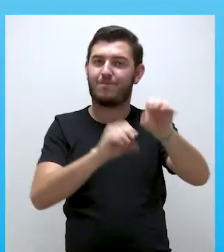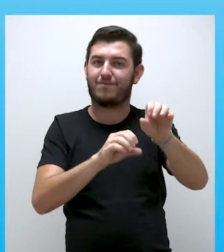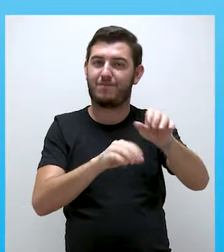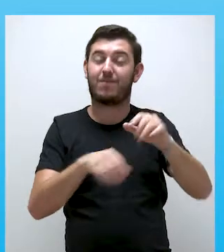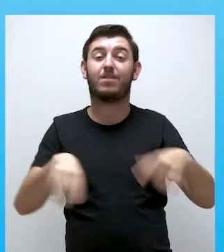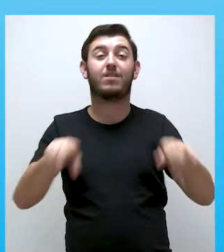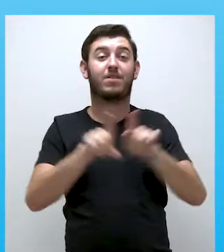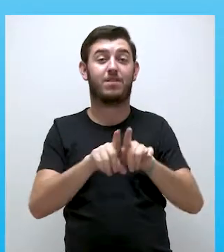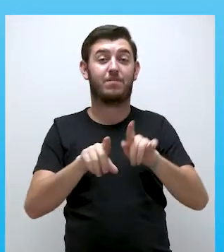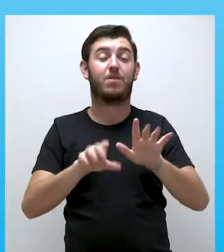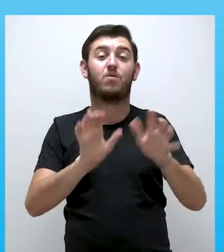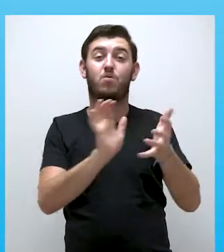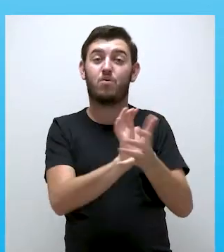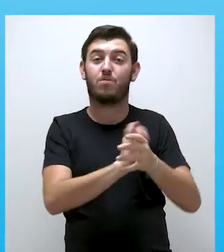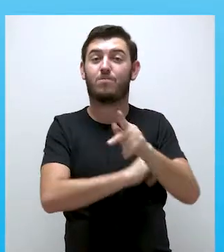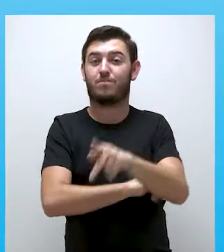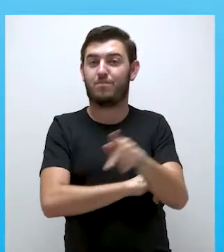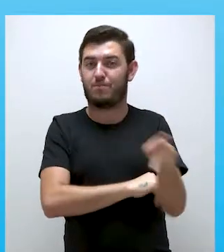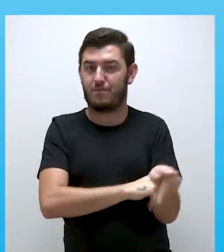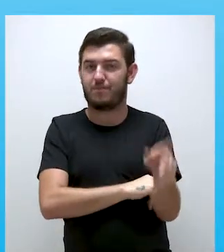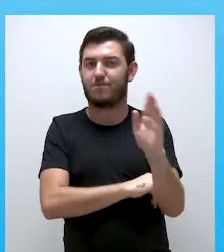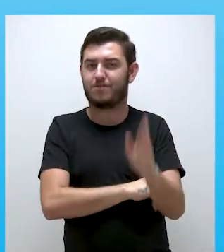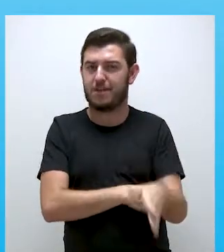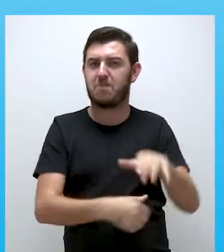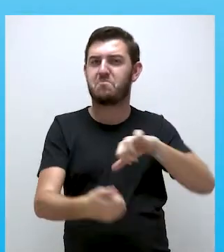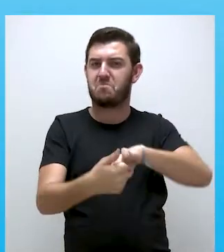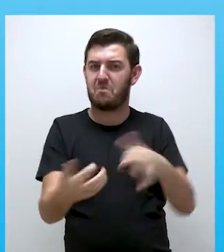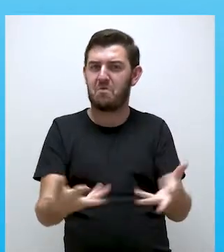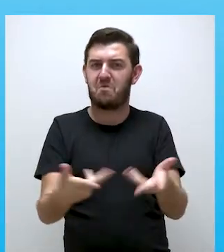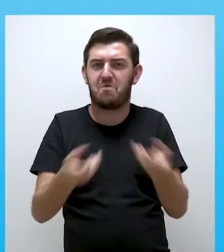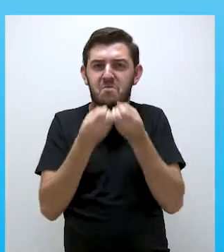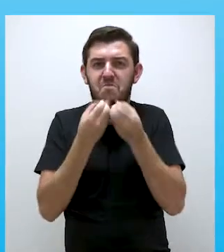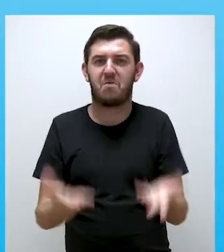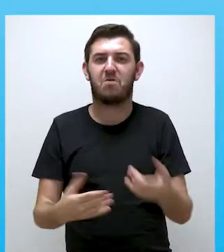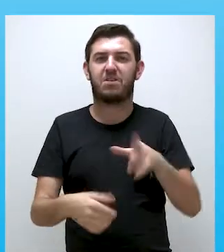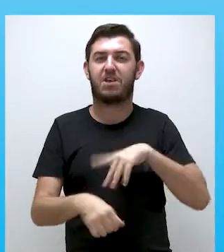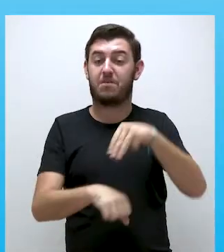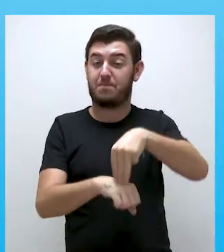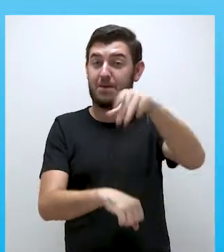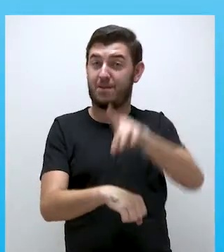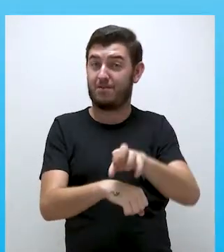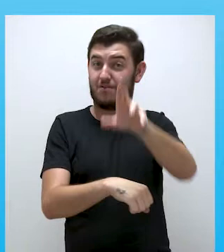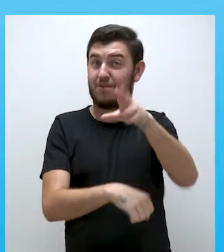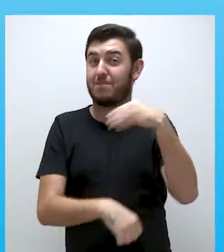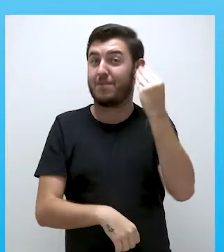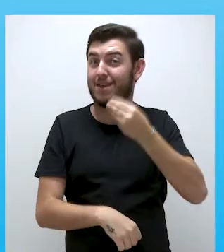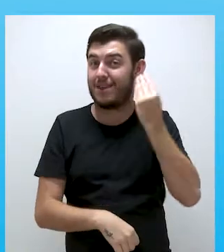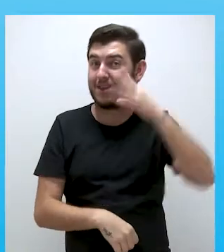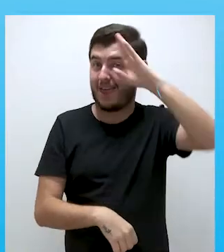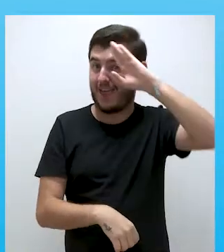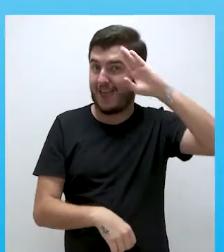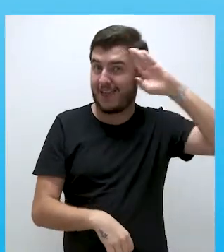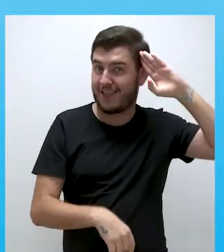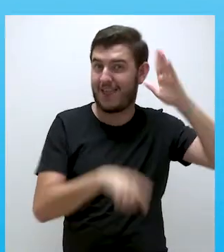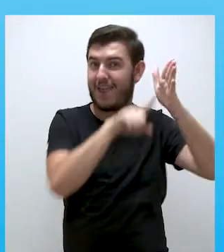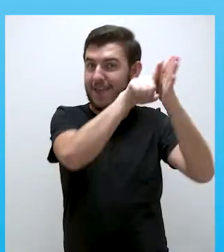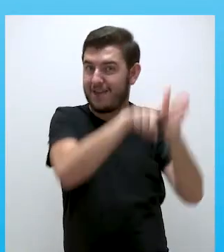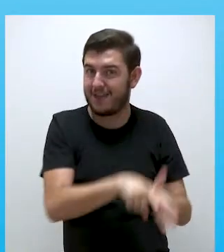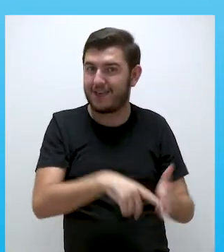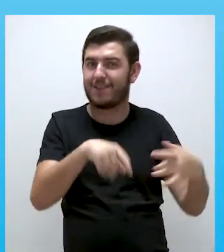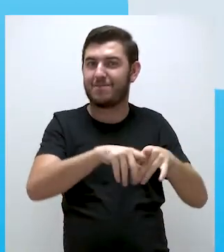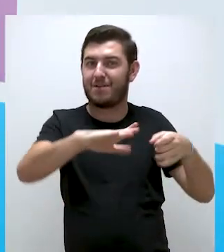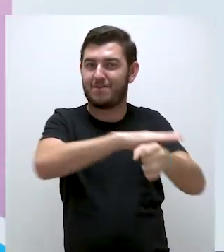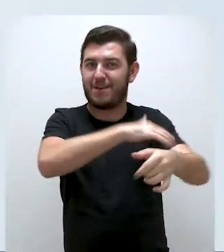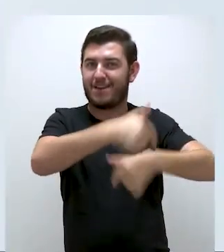O corpo docente é altamente qualificado, formado por mestres e doutores com ampla experiência acadêmica e no mercado de